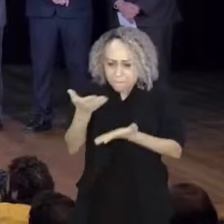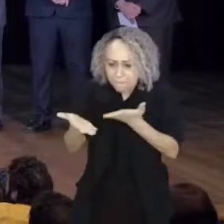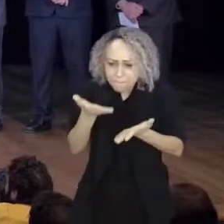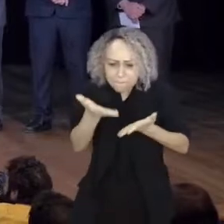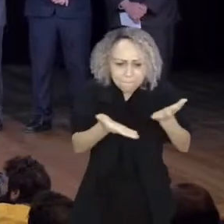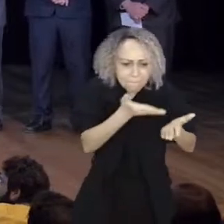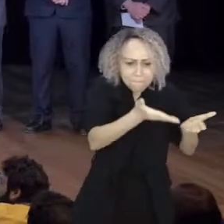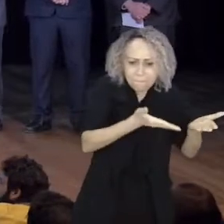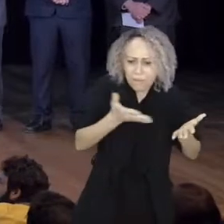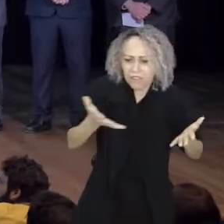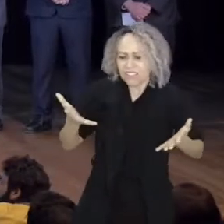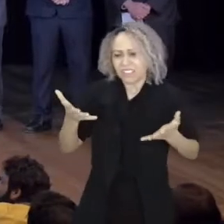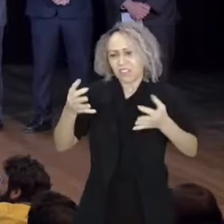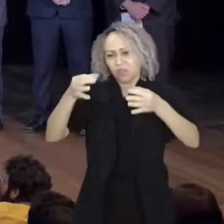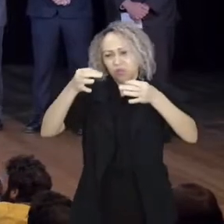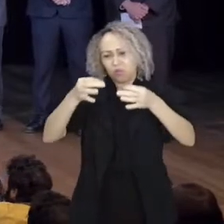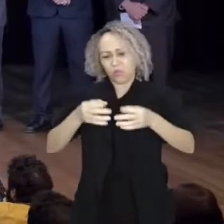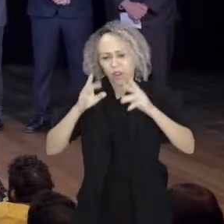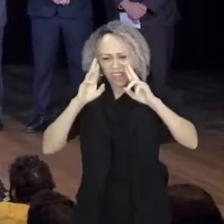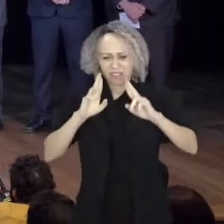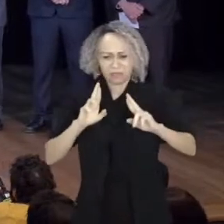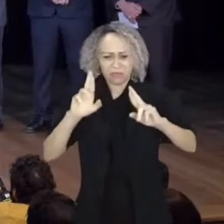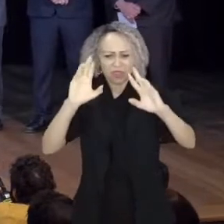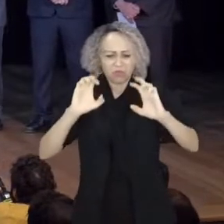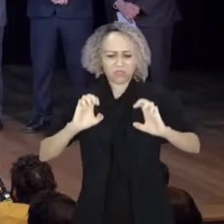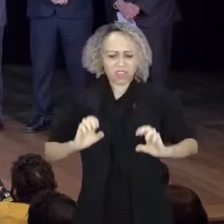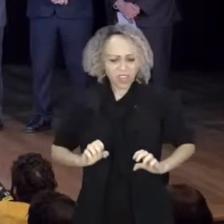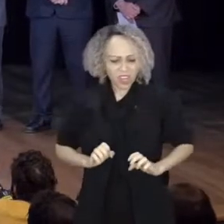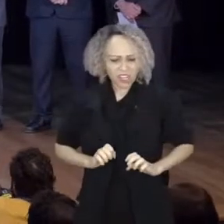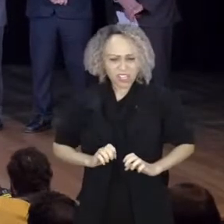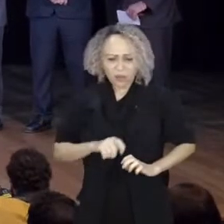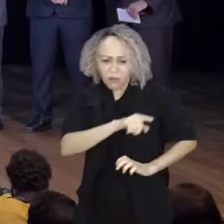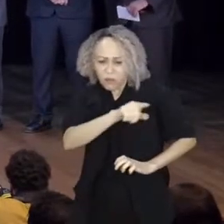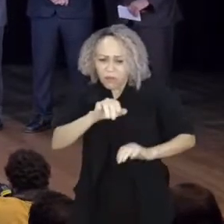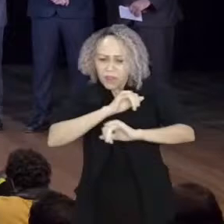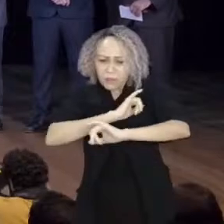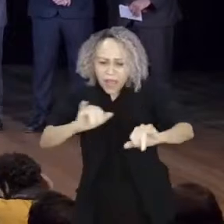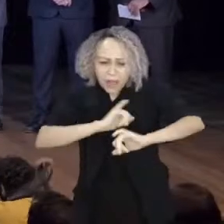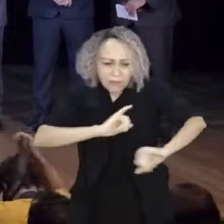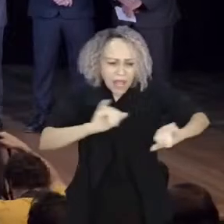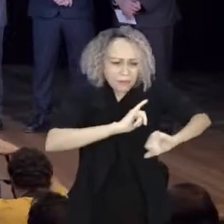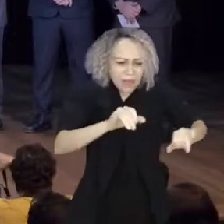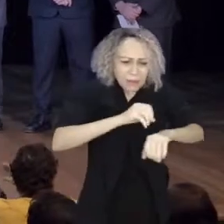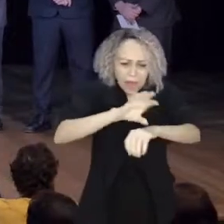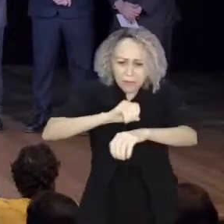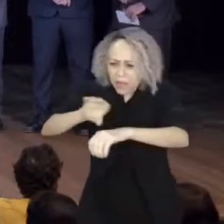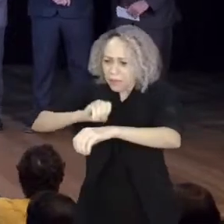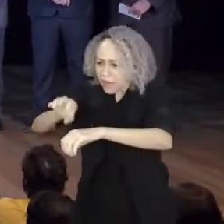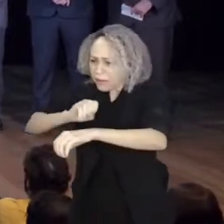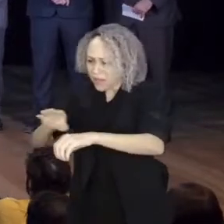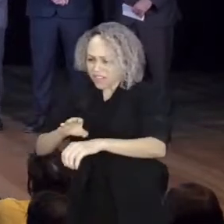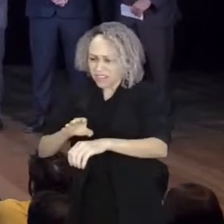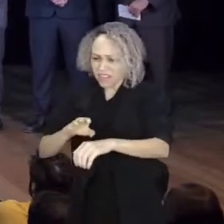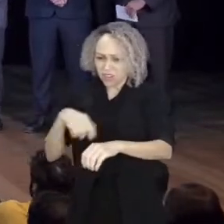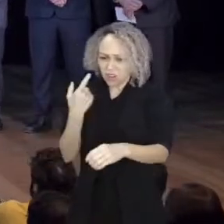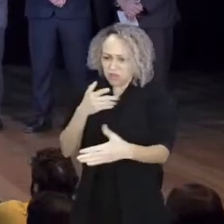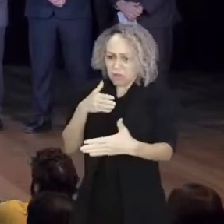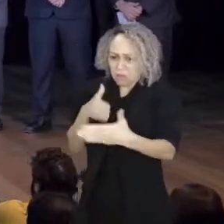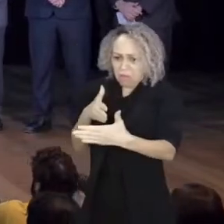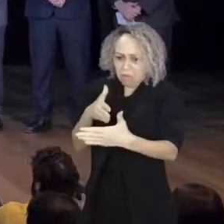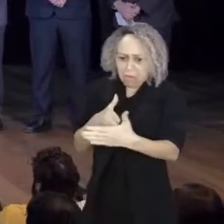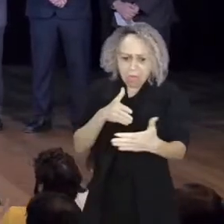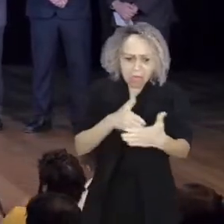para vocês. A lei de acesso à informação vai voltar a funcionar 100%. O portal